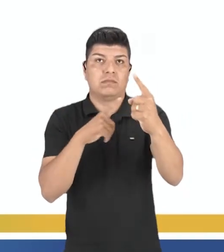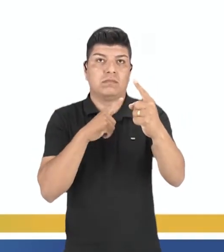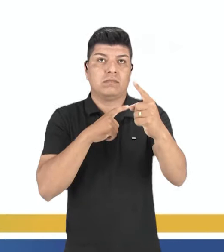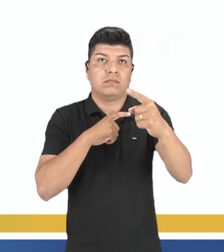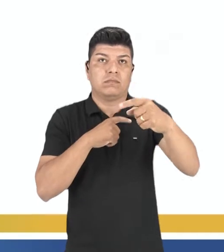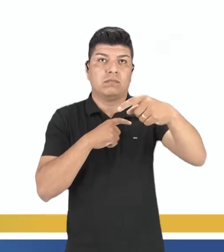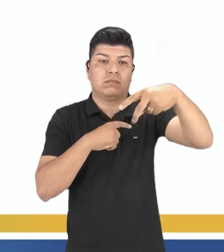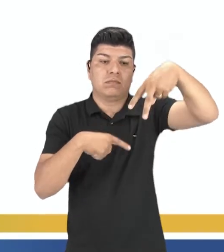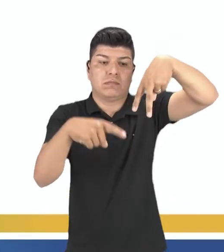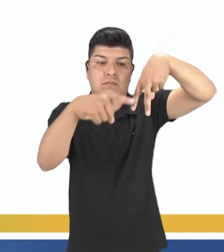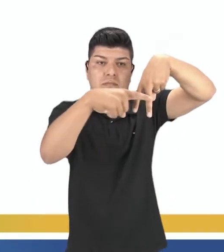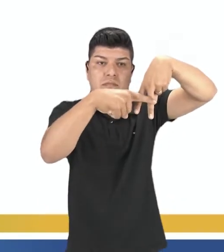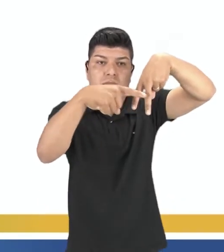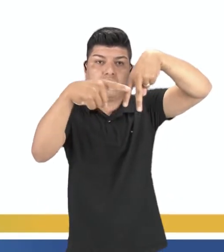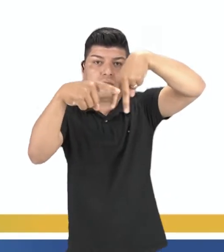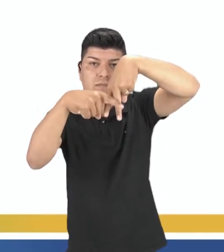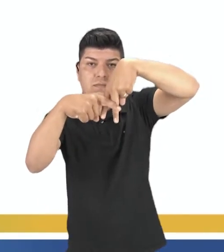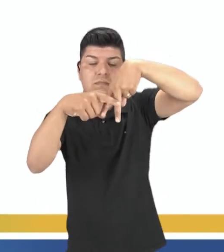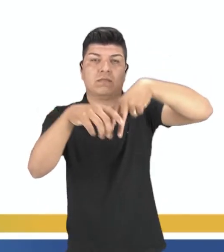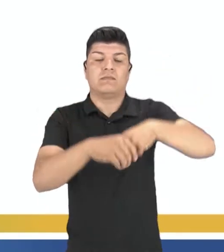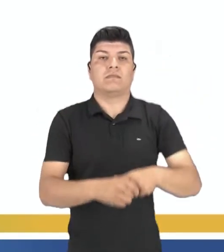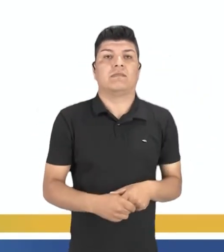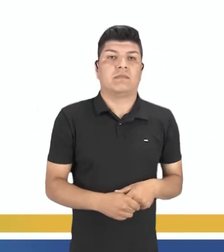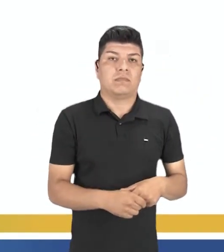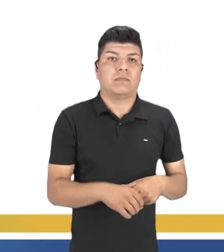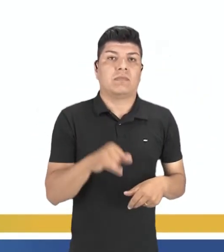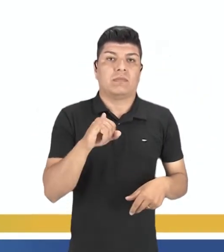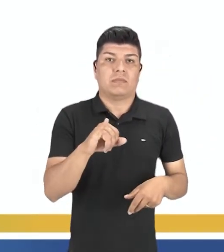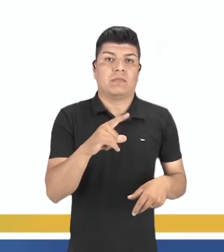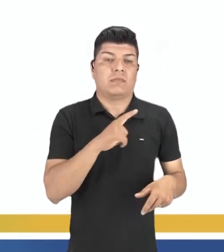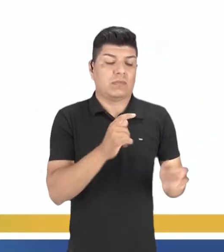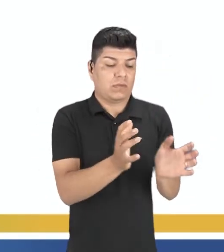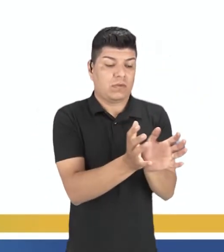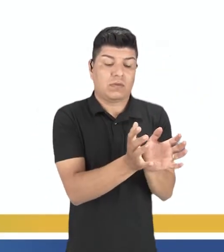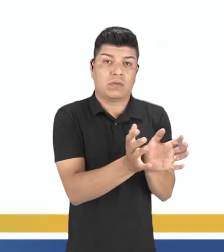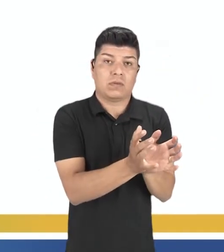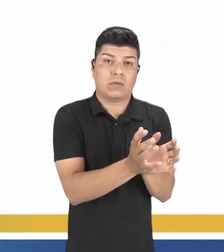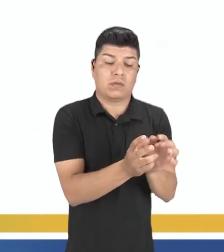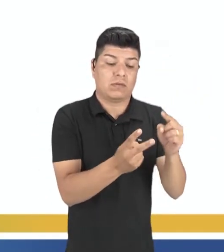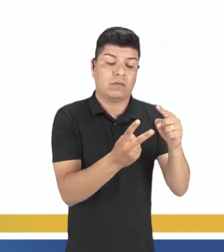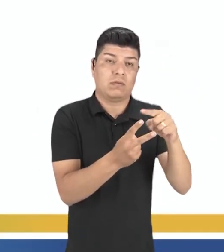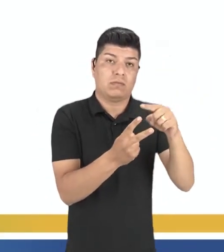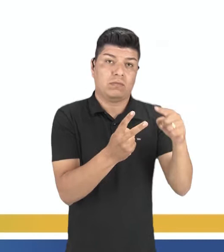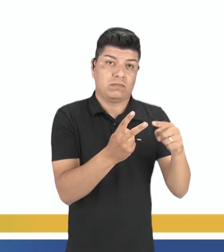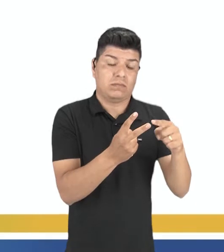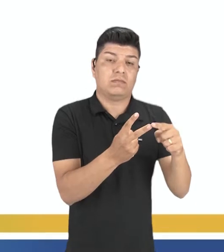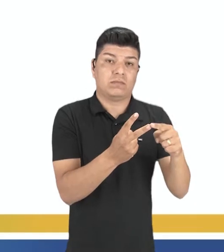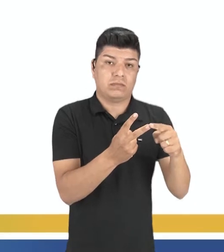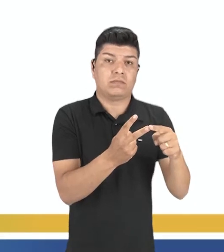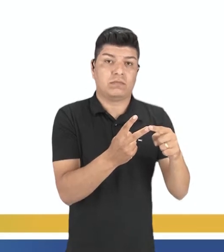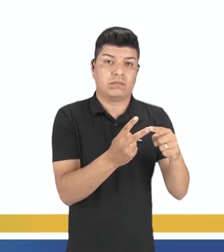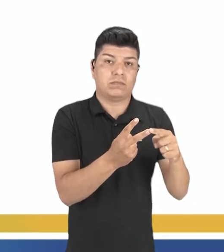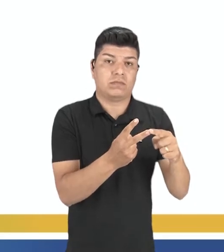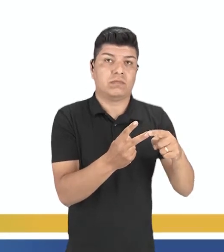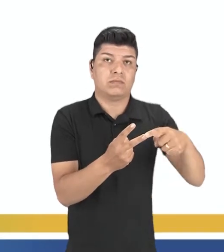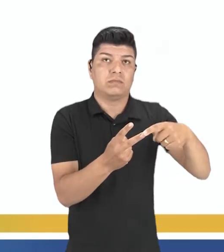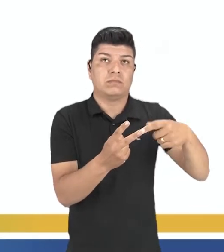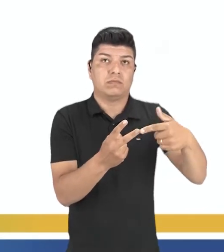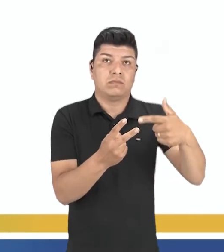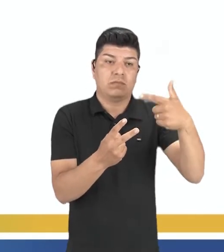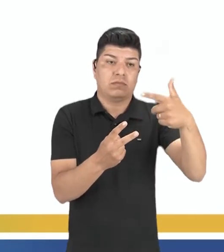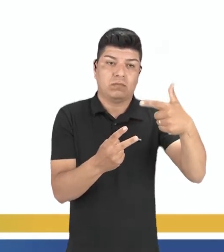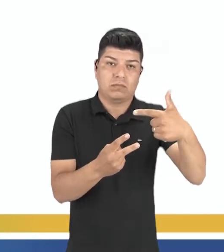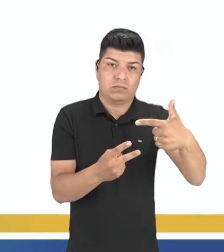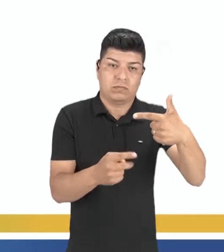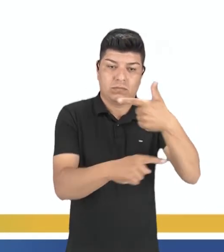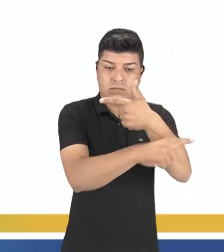quadro. Se eu tenho o restante do grupo, eu vou ter 2 sobre 4 de chance